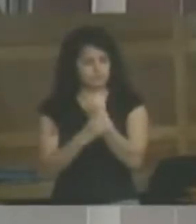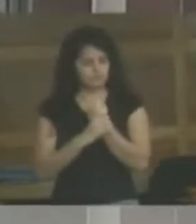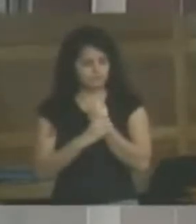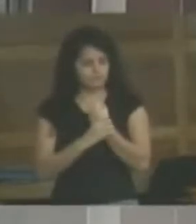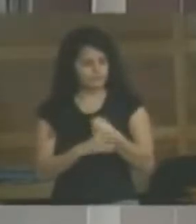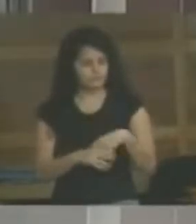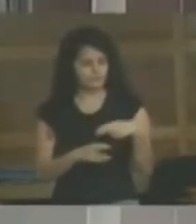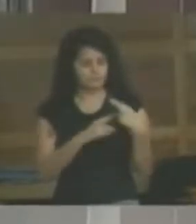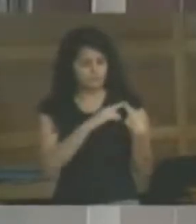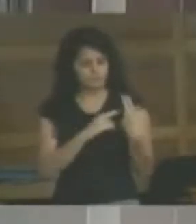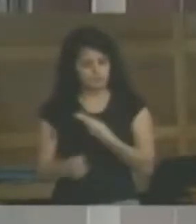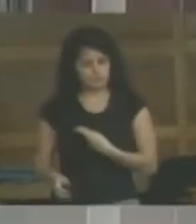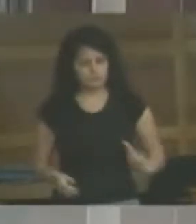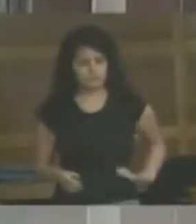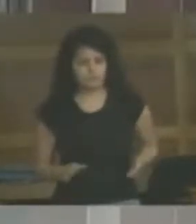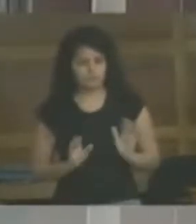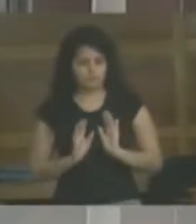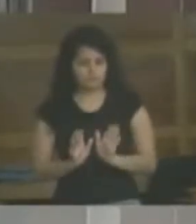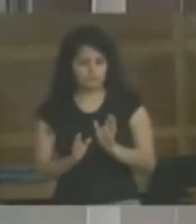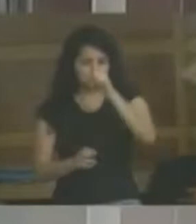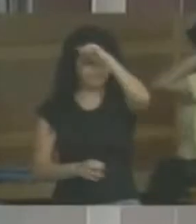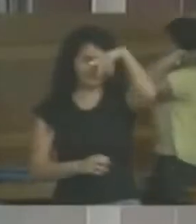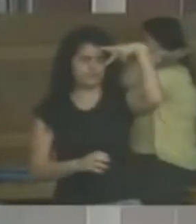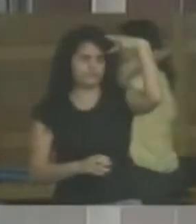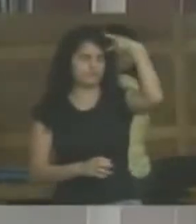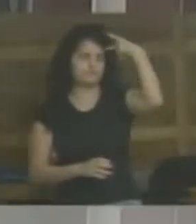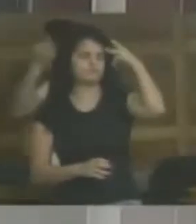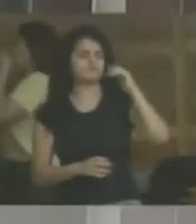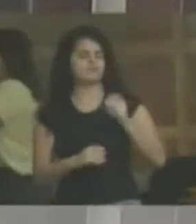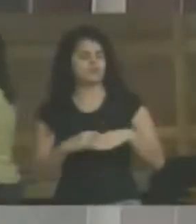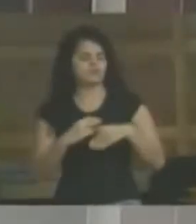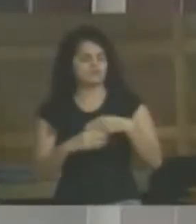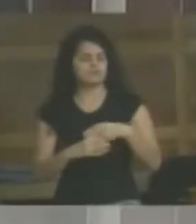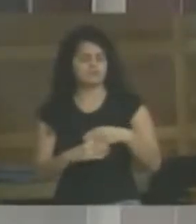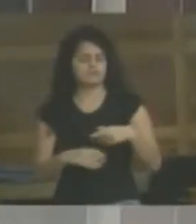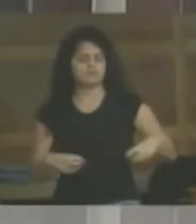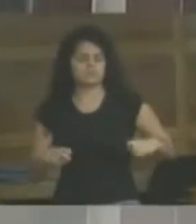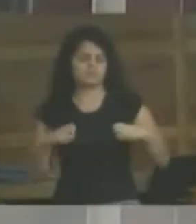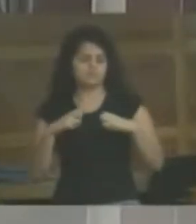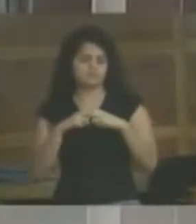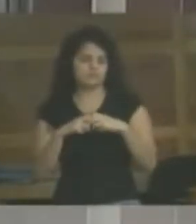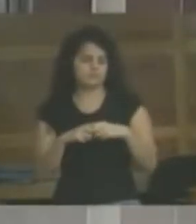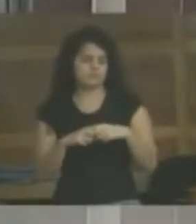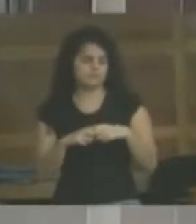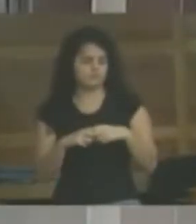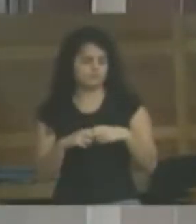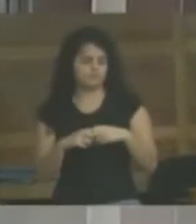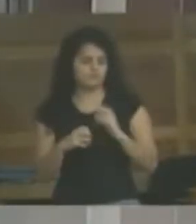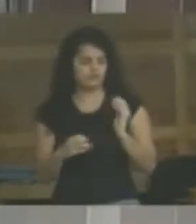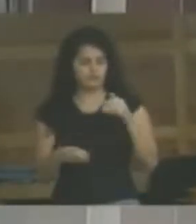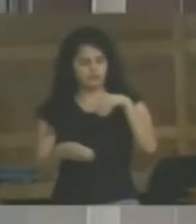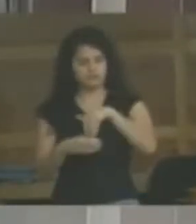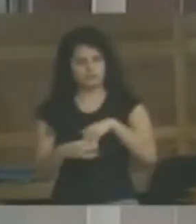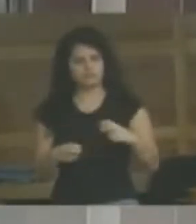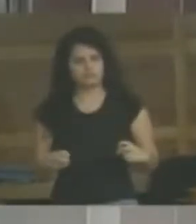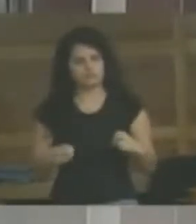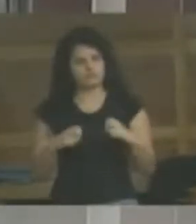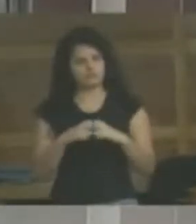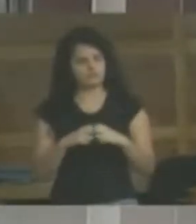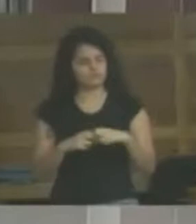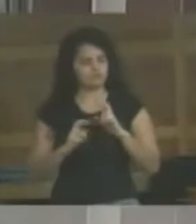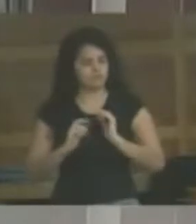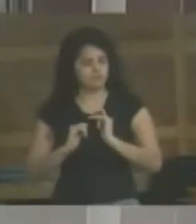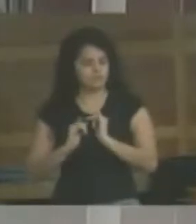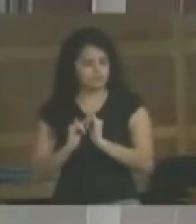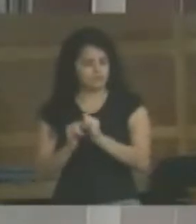ao Estado, mas o governo municipal, através desta casa legislativa que passou por esta casa, uma mensagem do